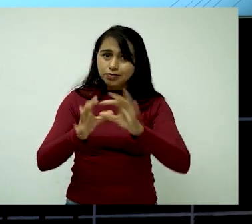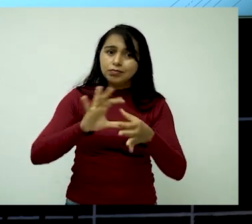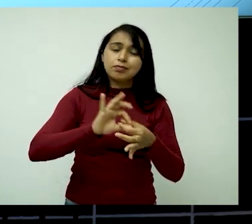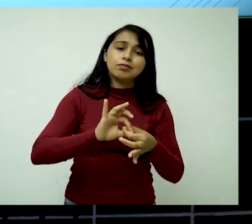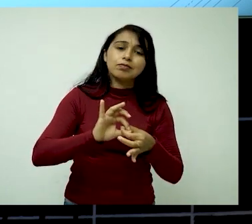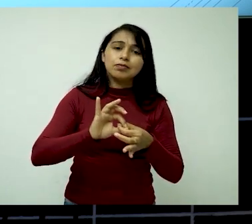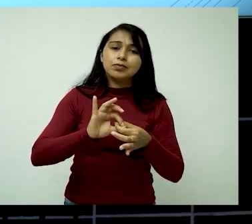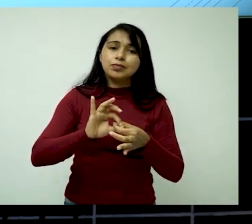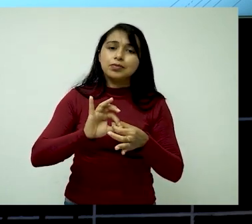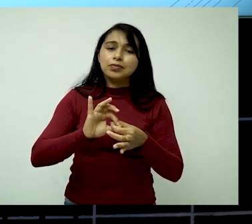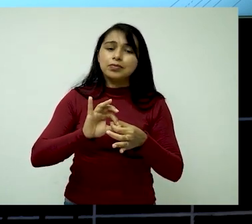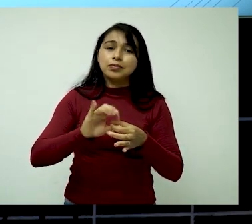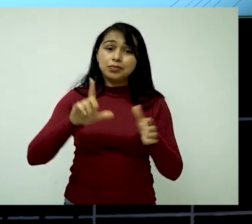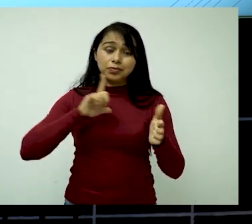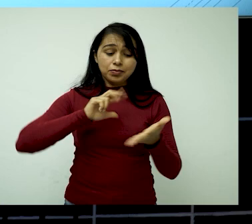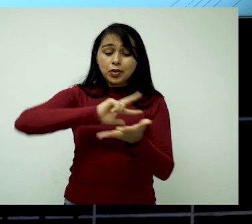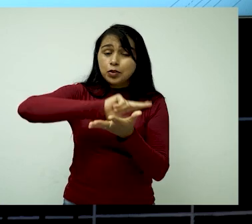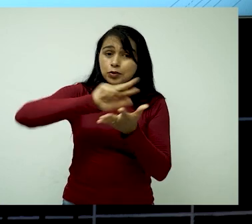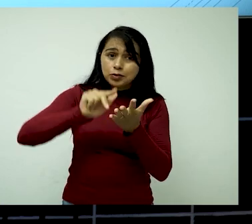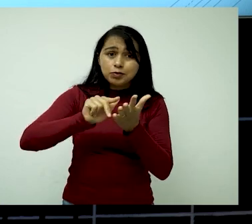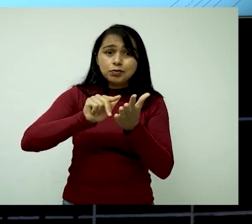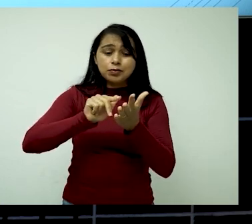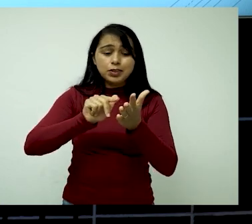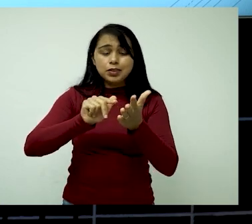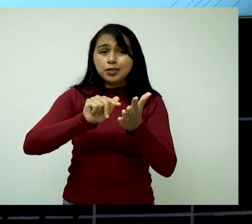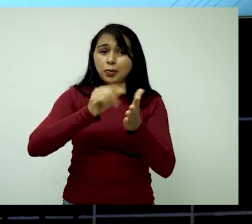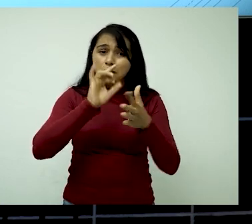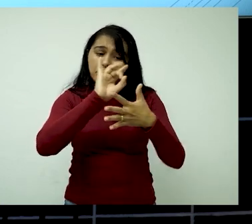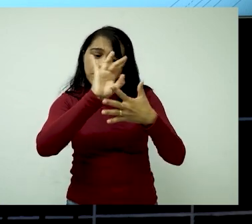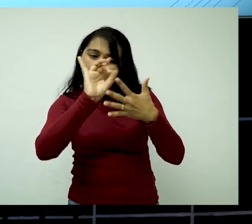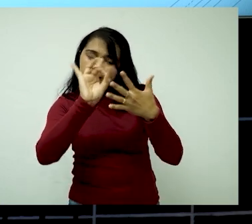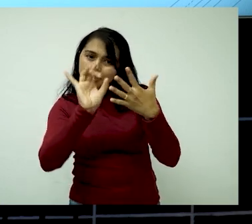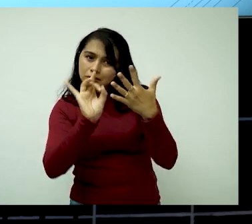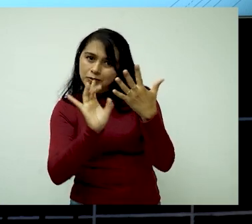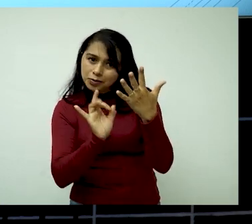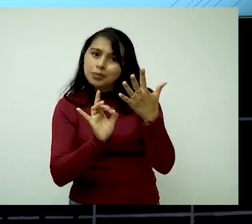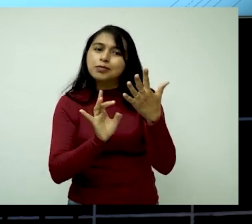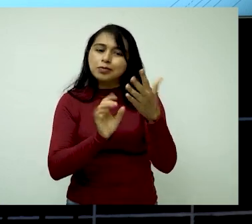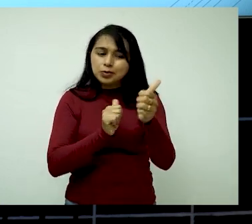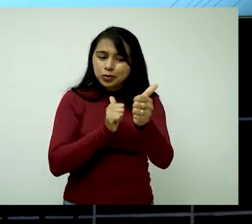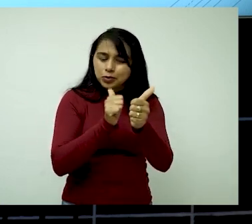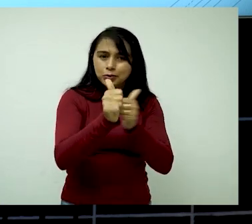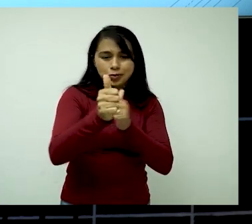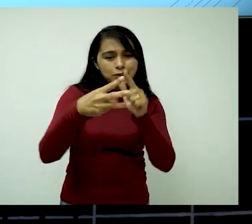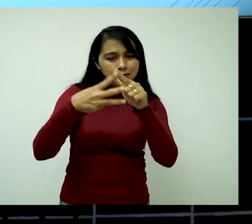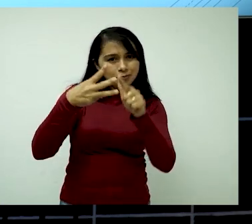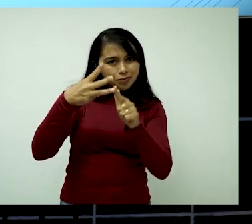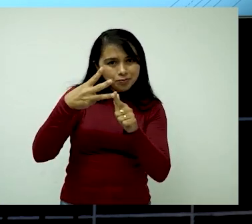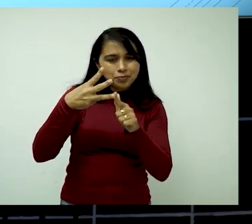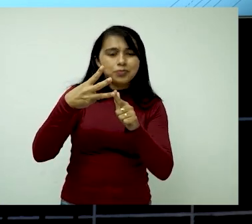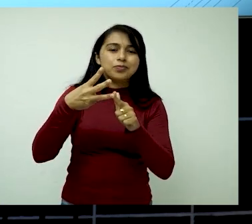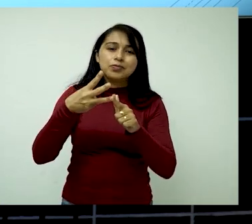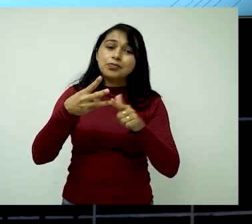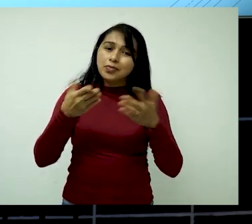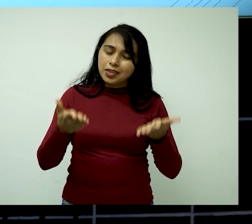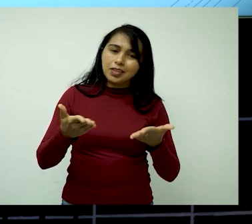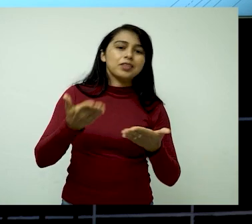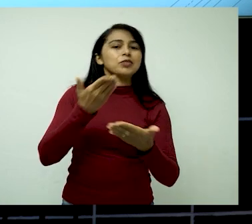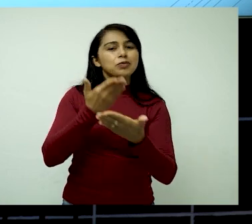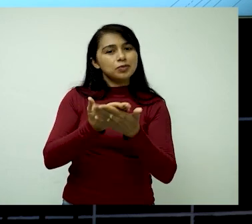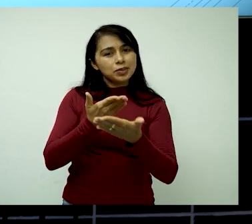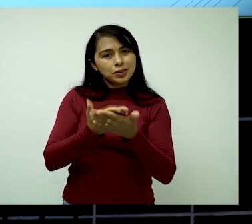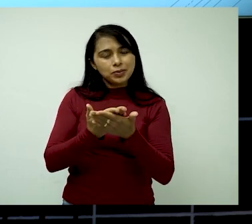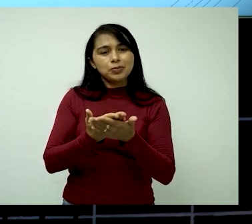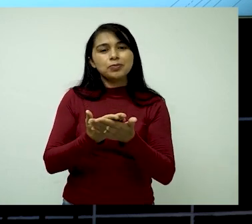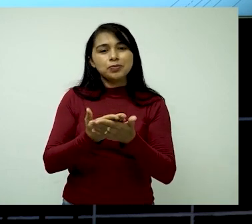se aperfeiçoando, criaram umas diferentes tipos de corrida, nós criamos classificações para cada tipo de corrida e